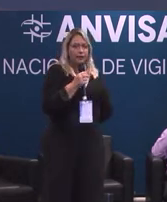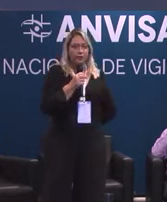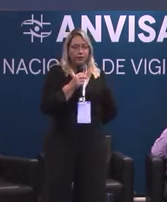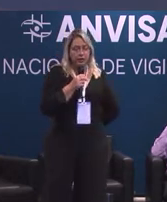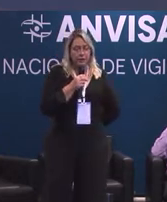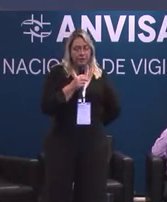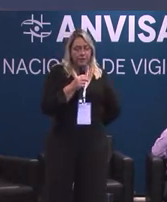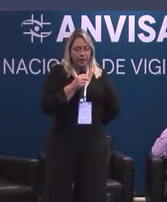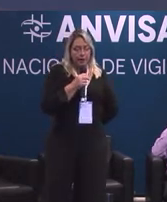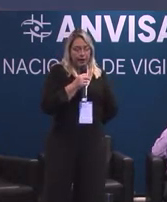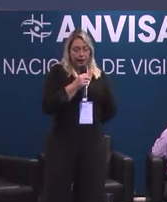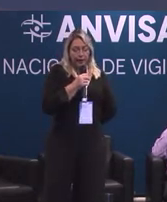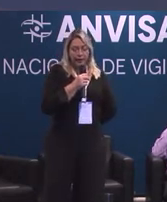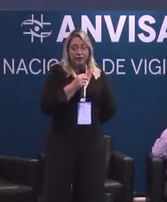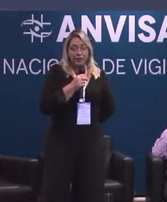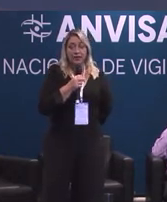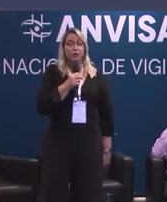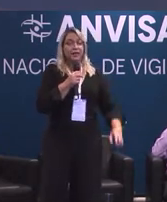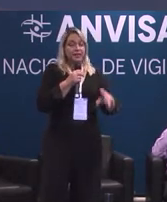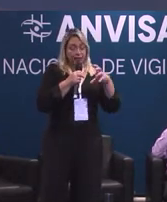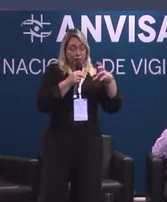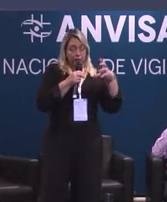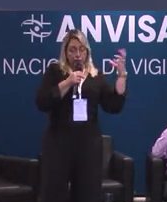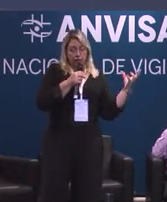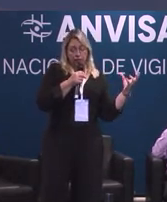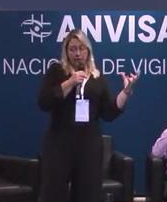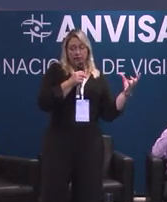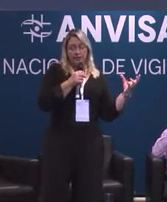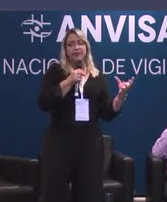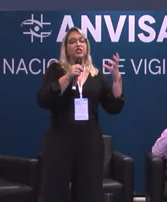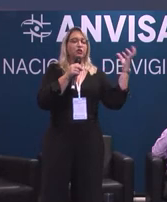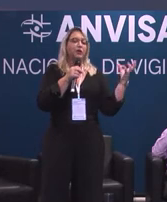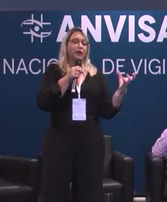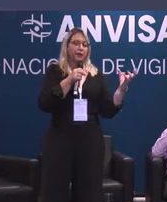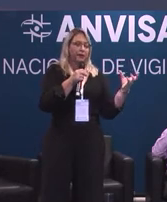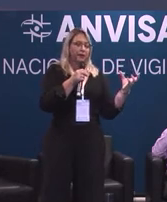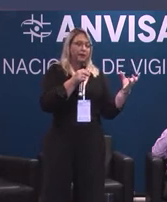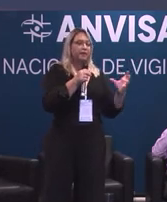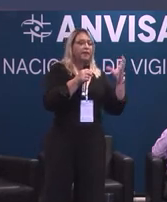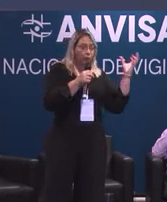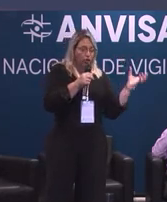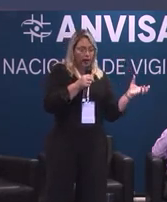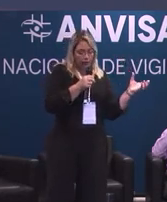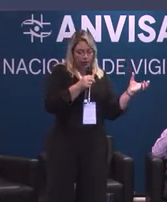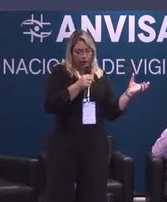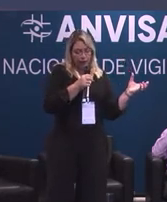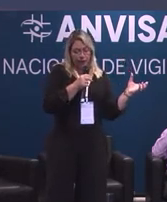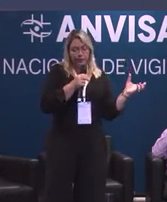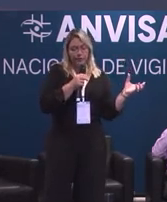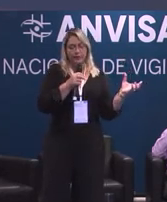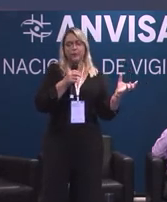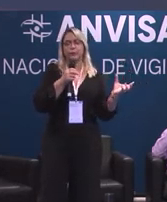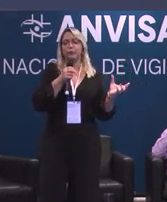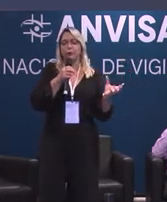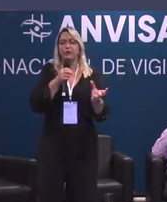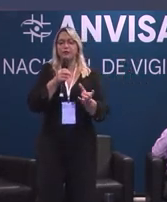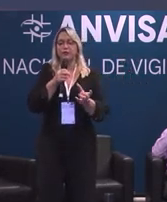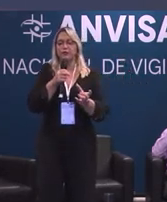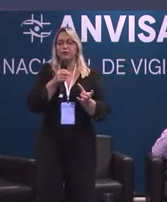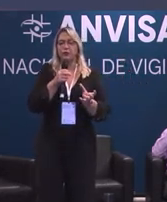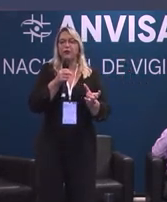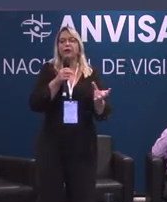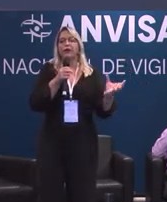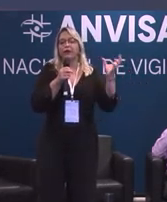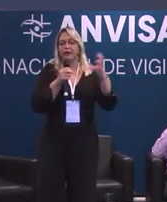81-142, né, fazer com que esses atores sociais, que historicamente não estavam incluídos no processo